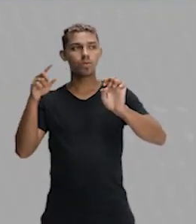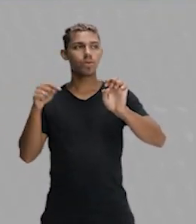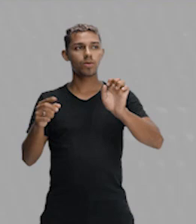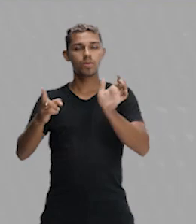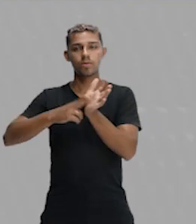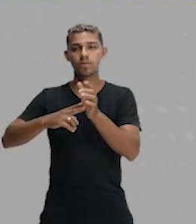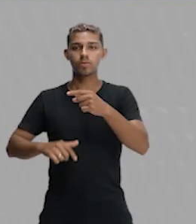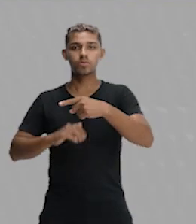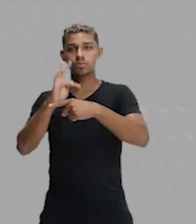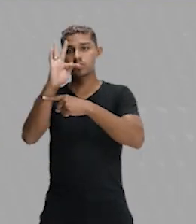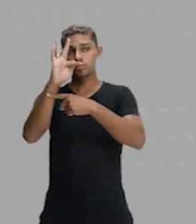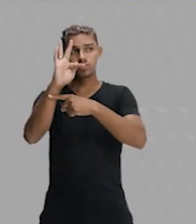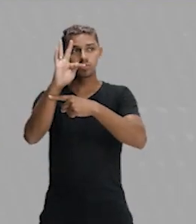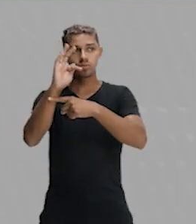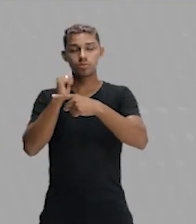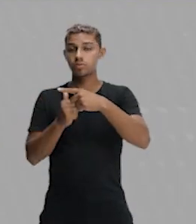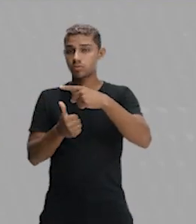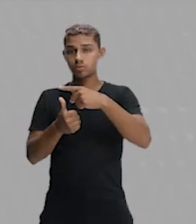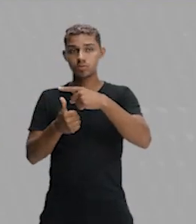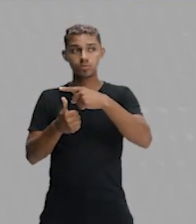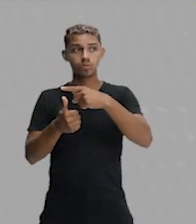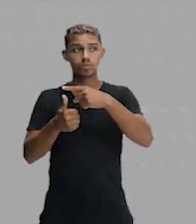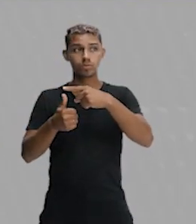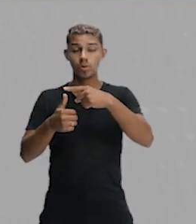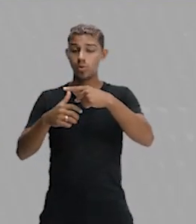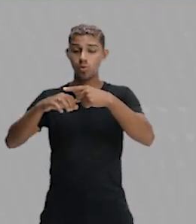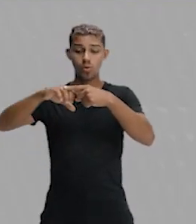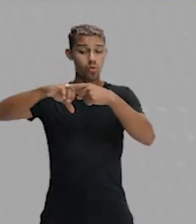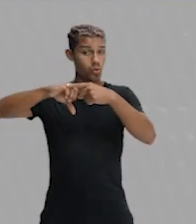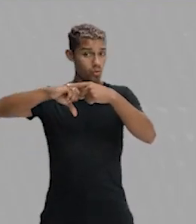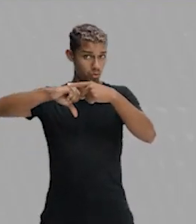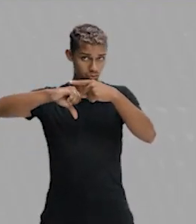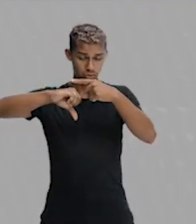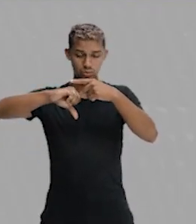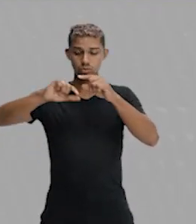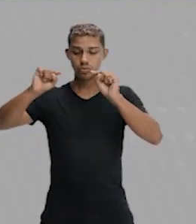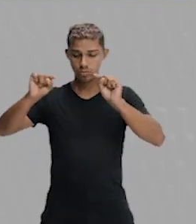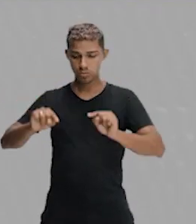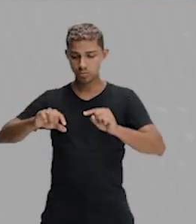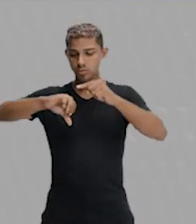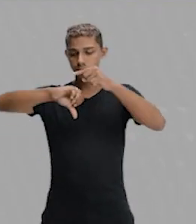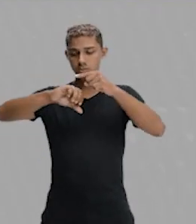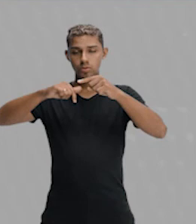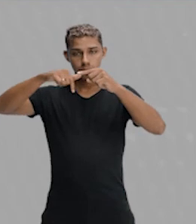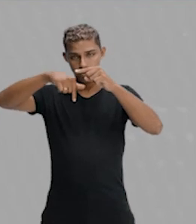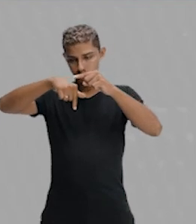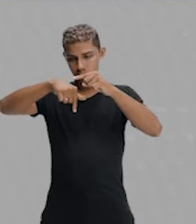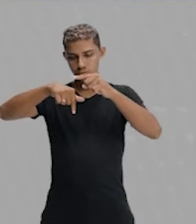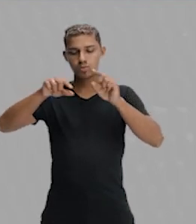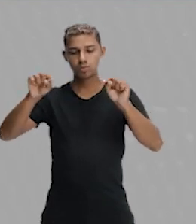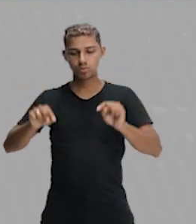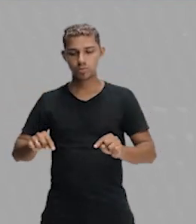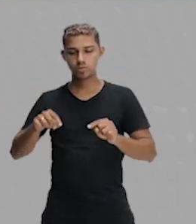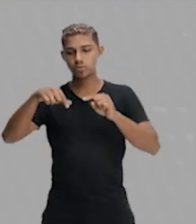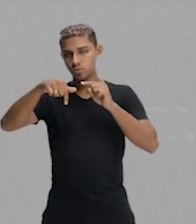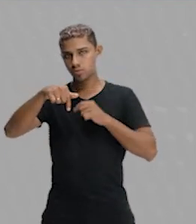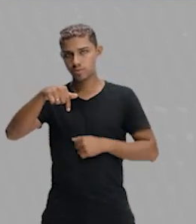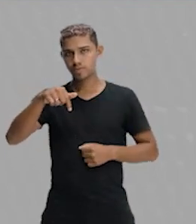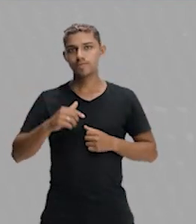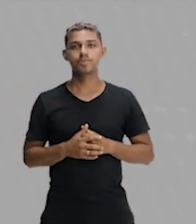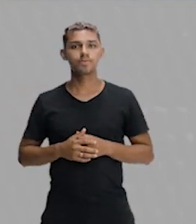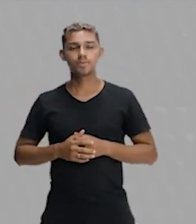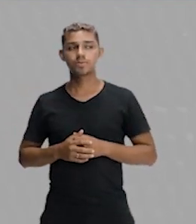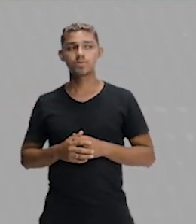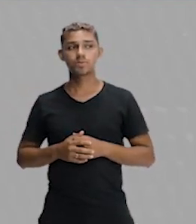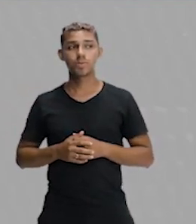carga, e né, o campo elétrico ele pode ser dado pela constante eletrostática, carga